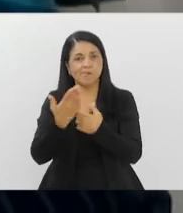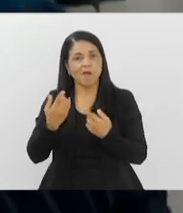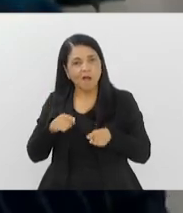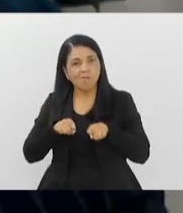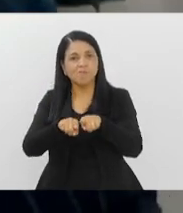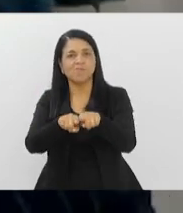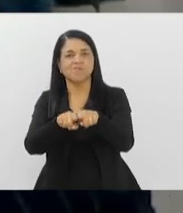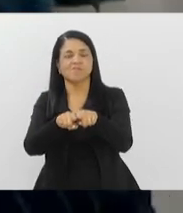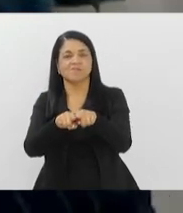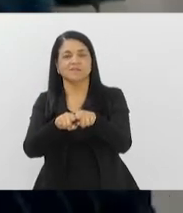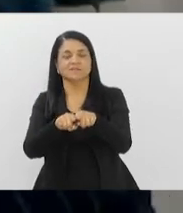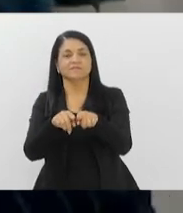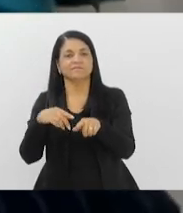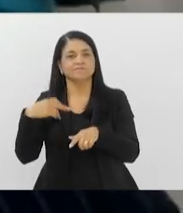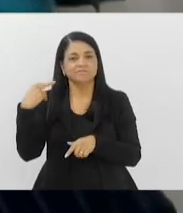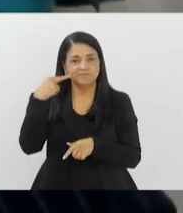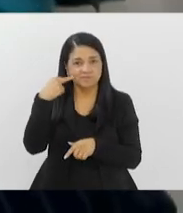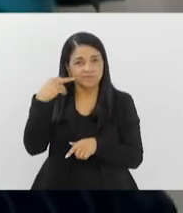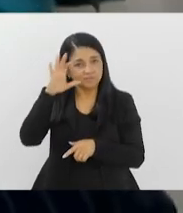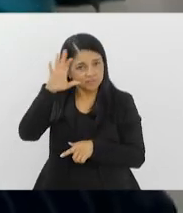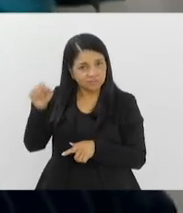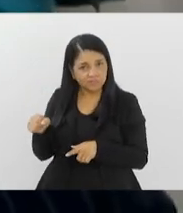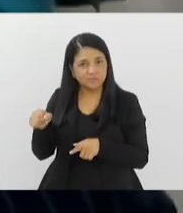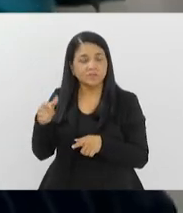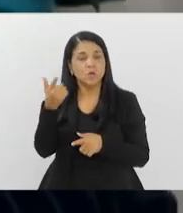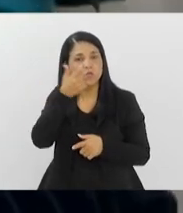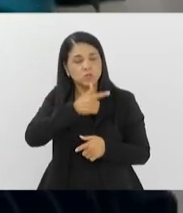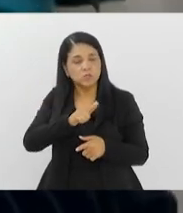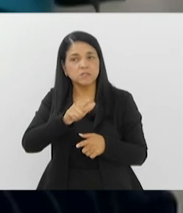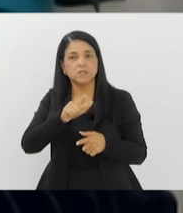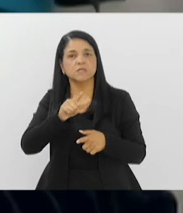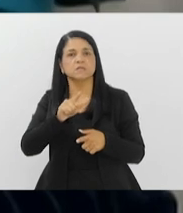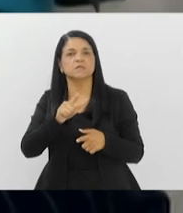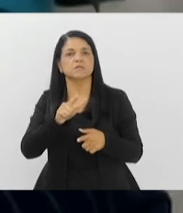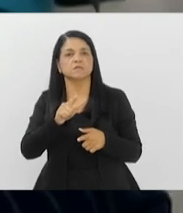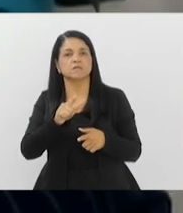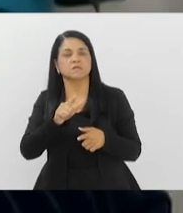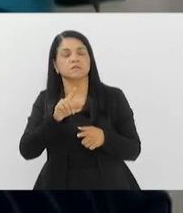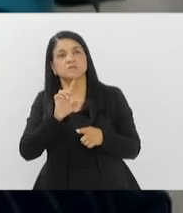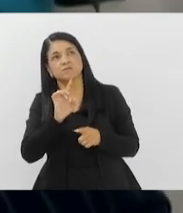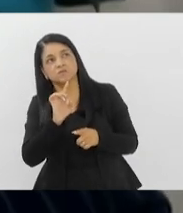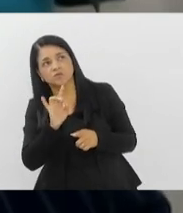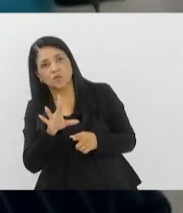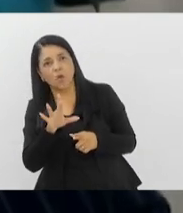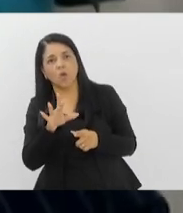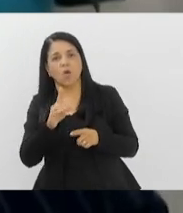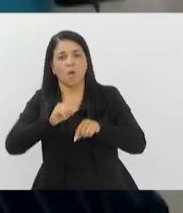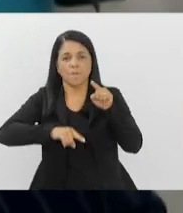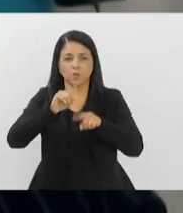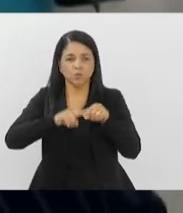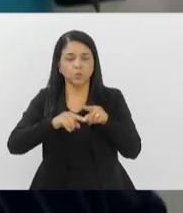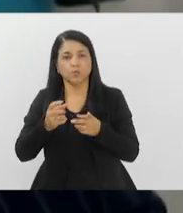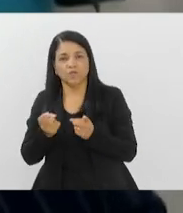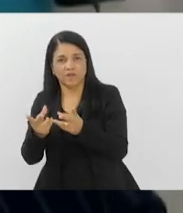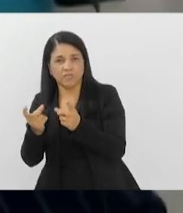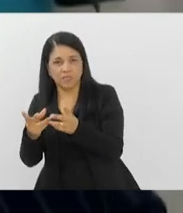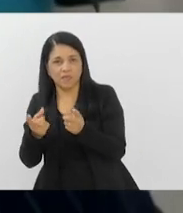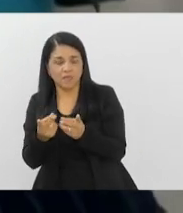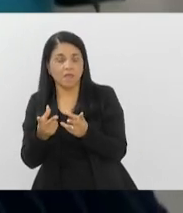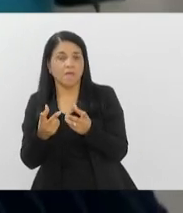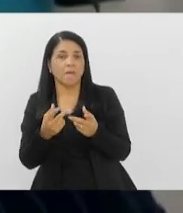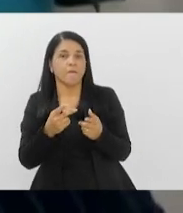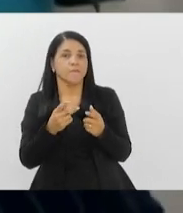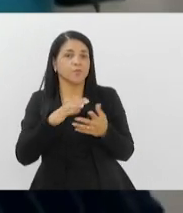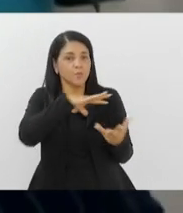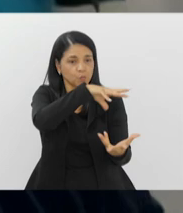para que também possamos, de alguma forma, fazer chegar não só os nossos produtos a todas as paragens do mundo,